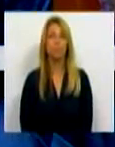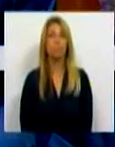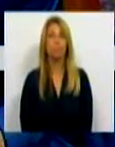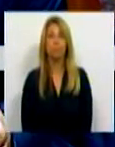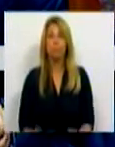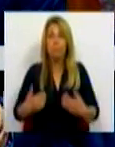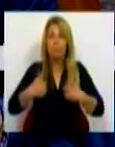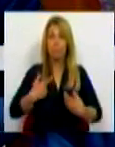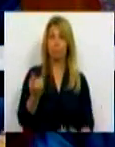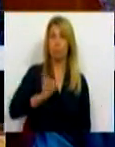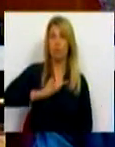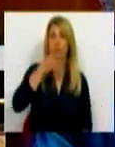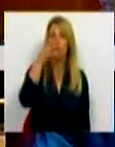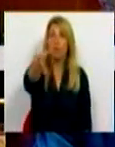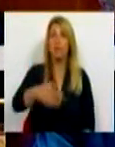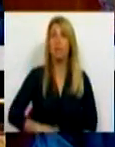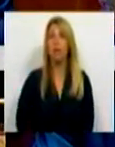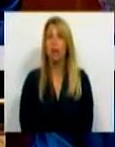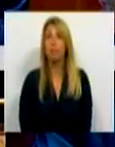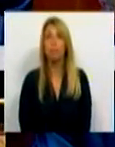eu devo-lhe dizer,